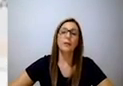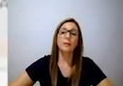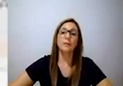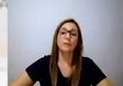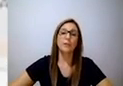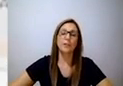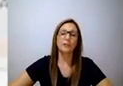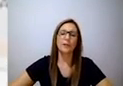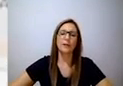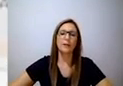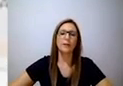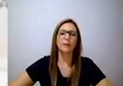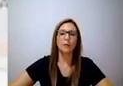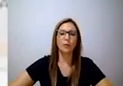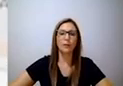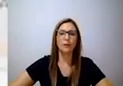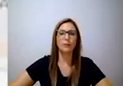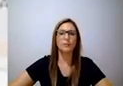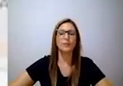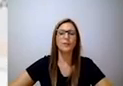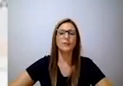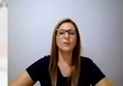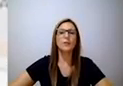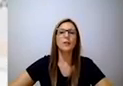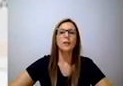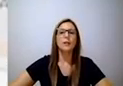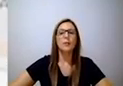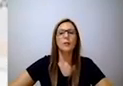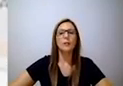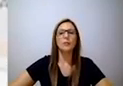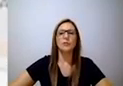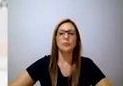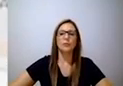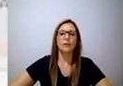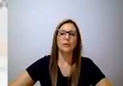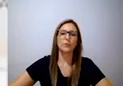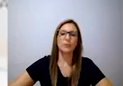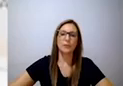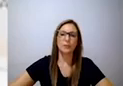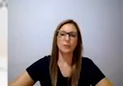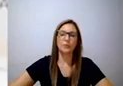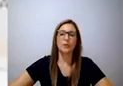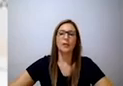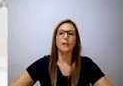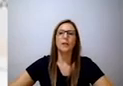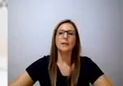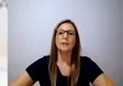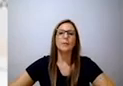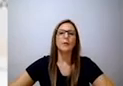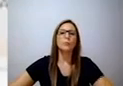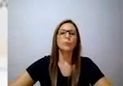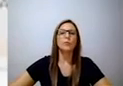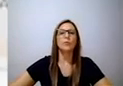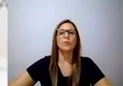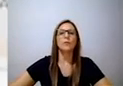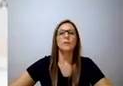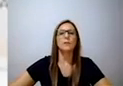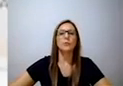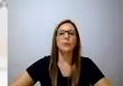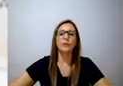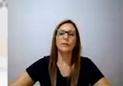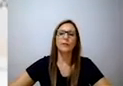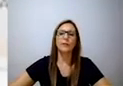meninas na faixa etária entre 9 e 14 anos e meninos de 11 a 14 anos, que receberão 2 doses,